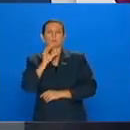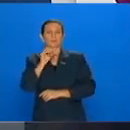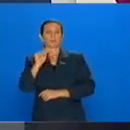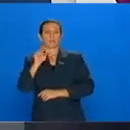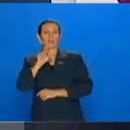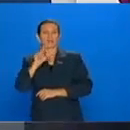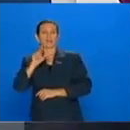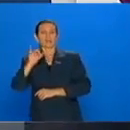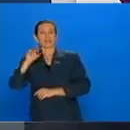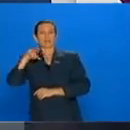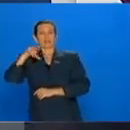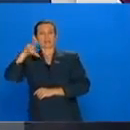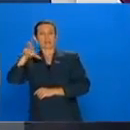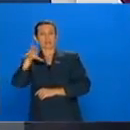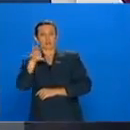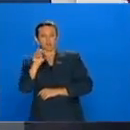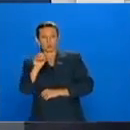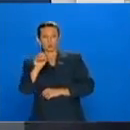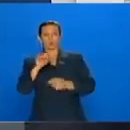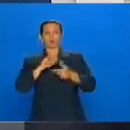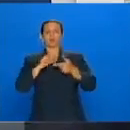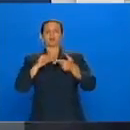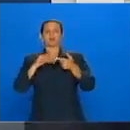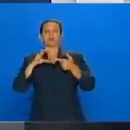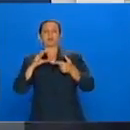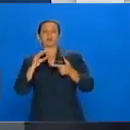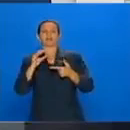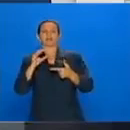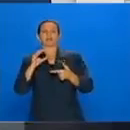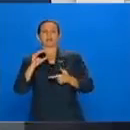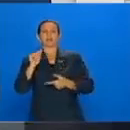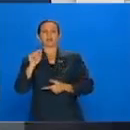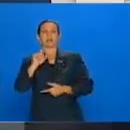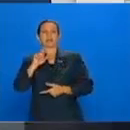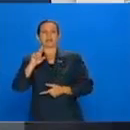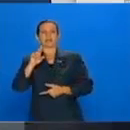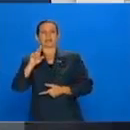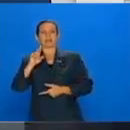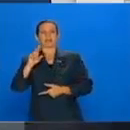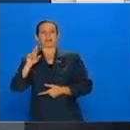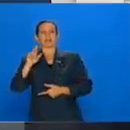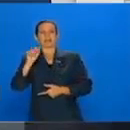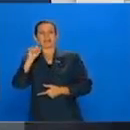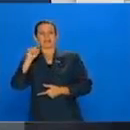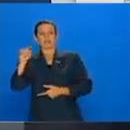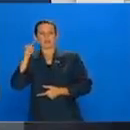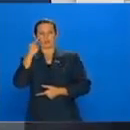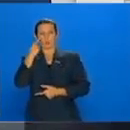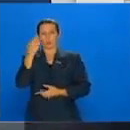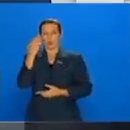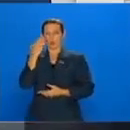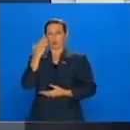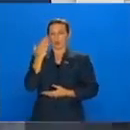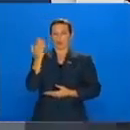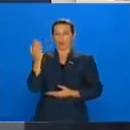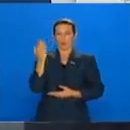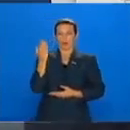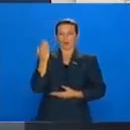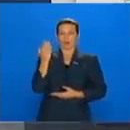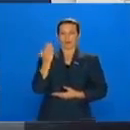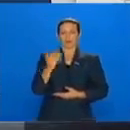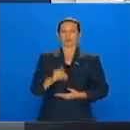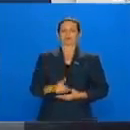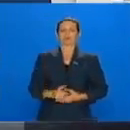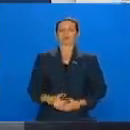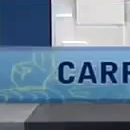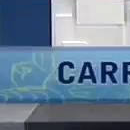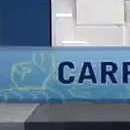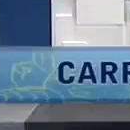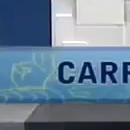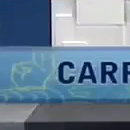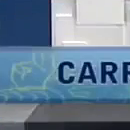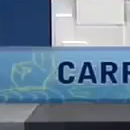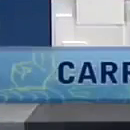expressão facial. Então, como seria? Marca o referente carro e